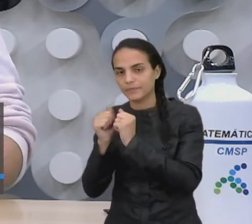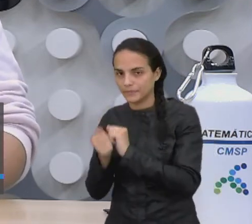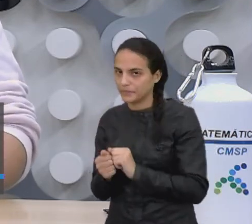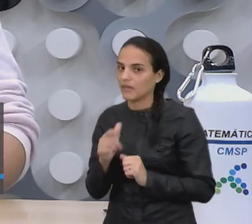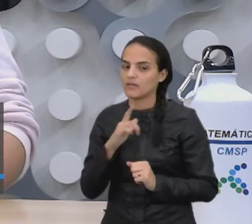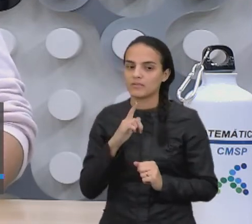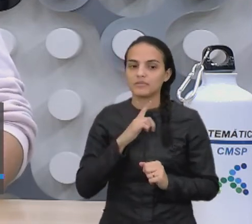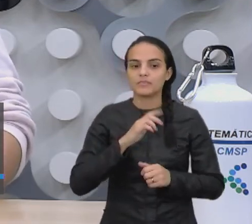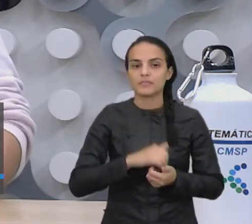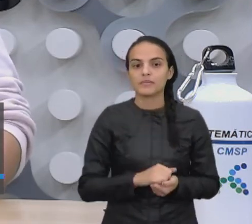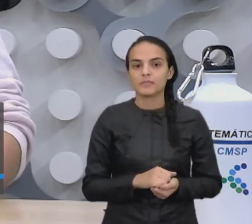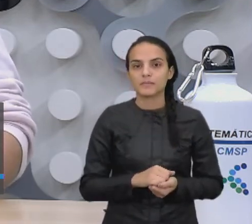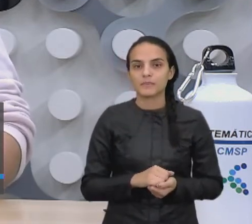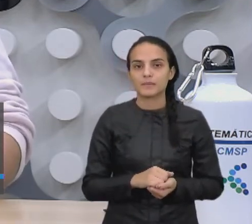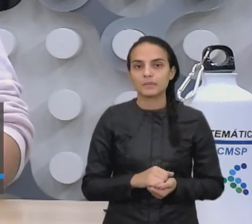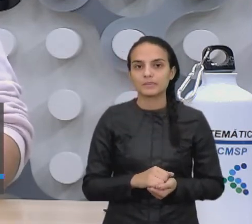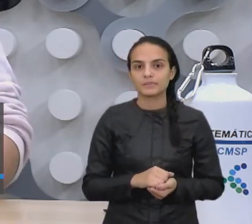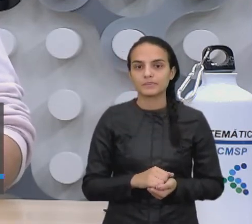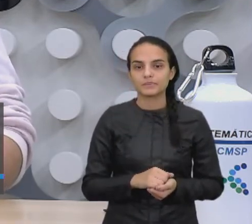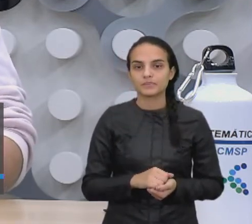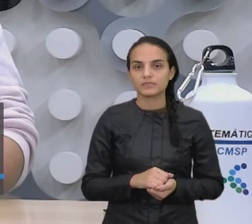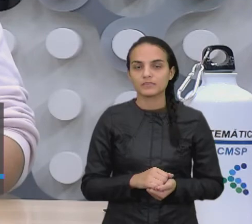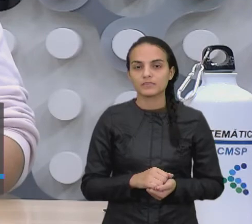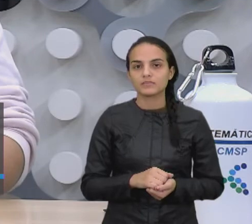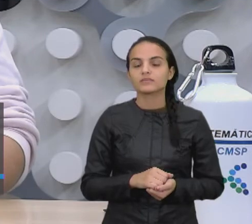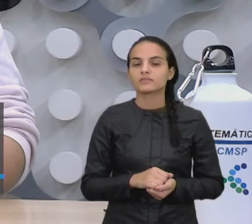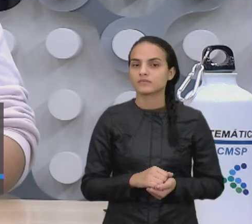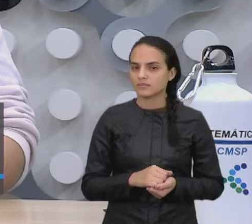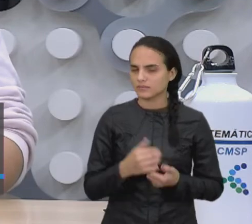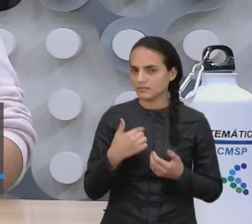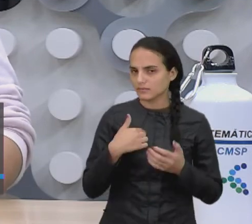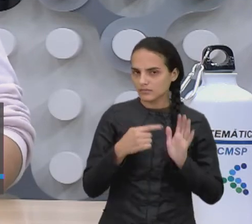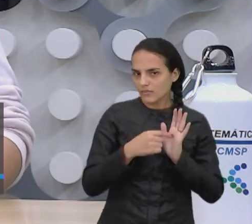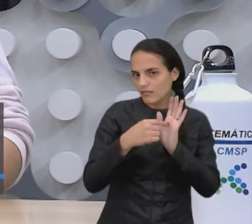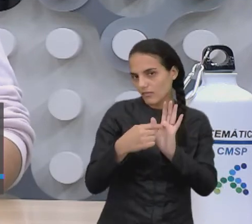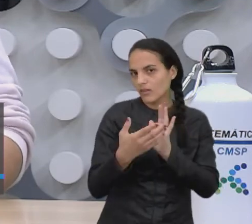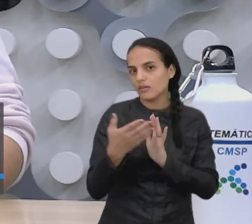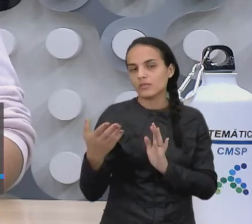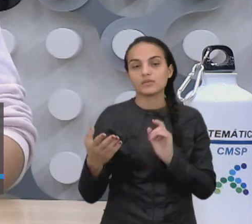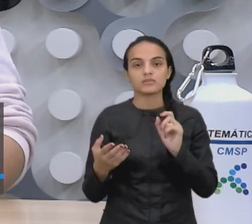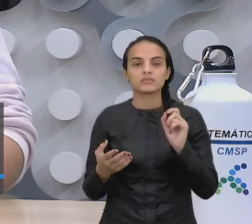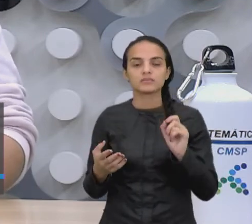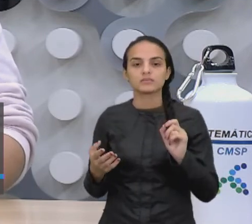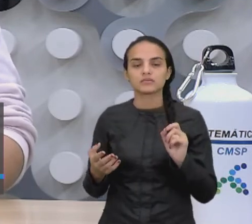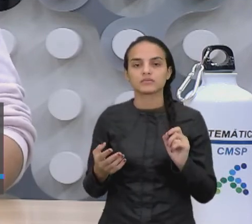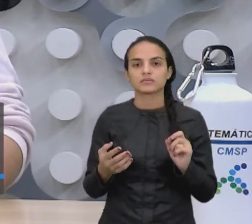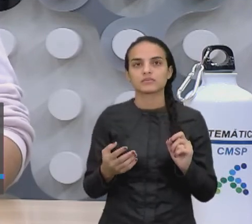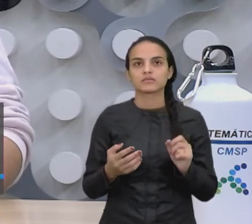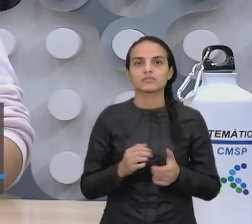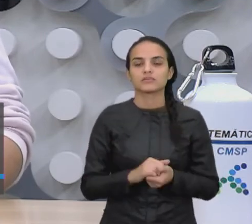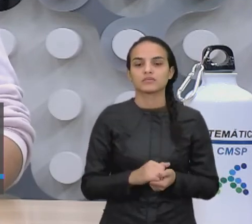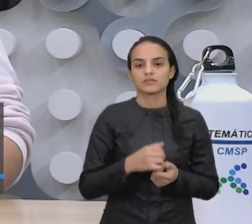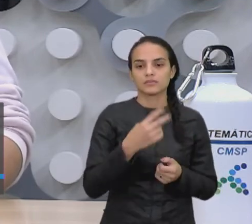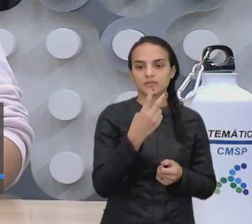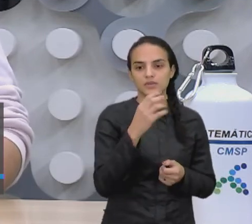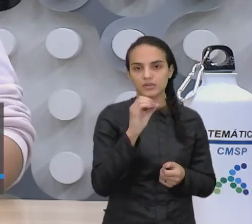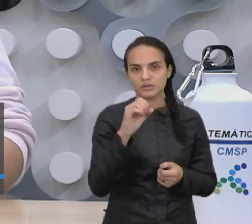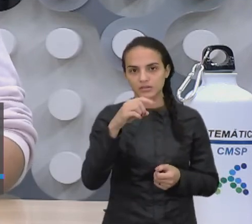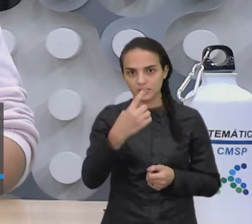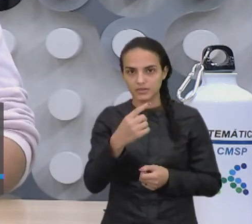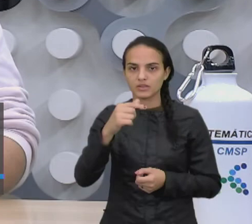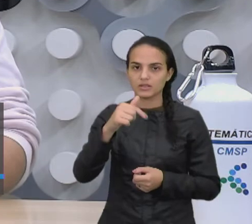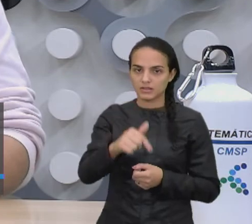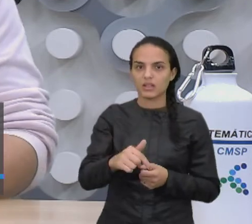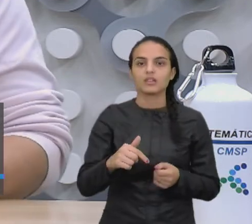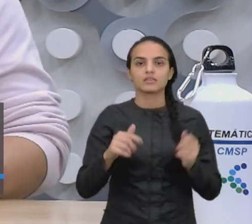Tá? E aí, o que eu vou apresentar para vocês é o que em 2017 estava